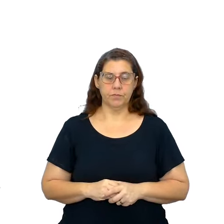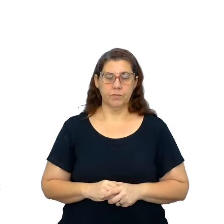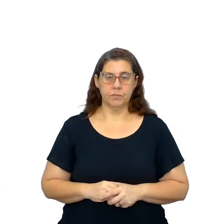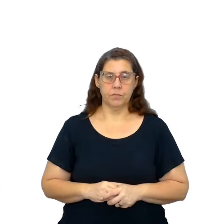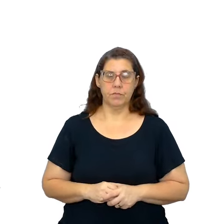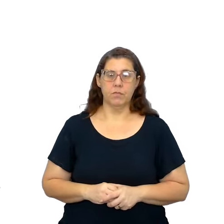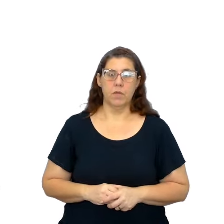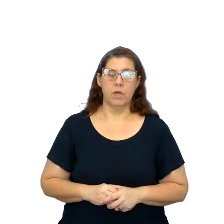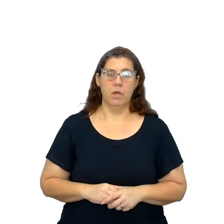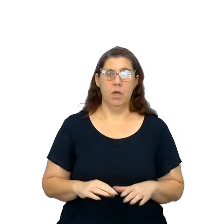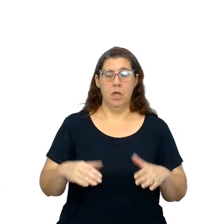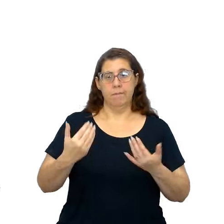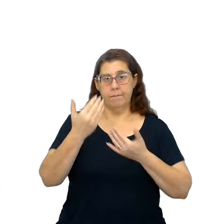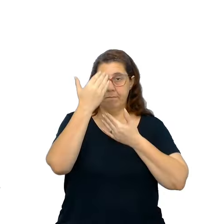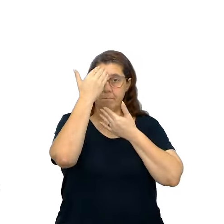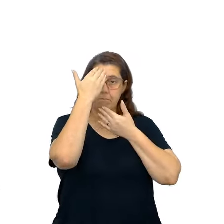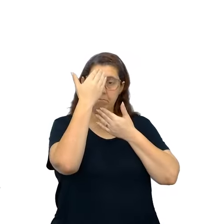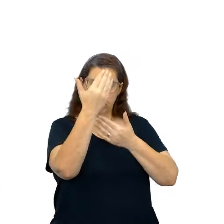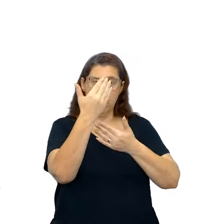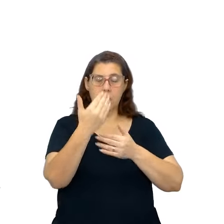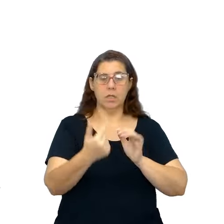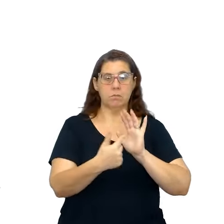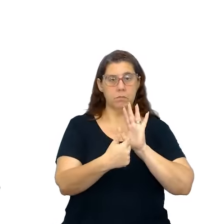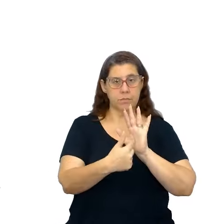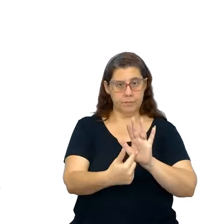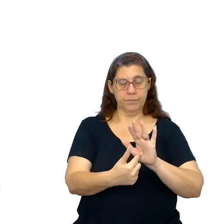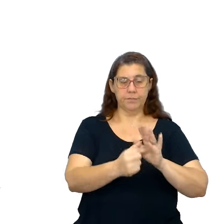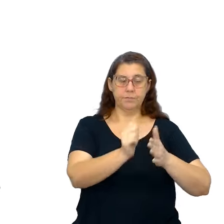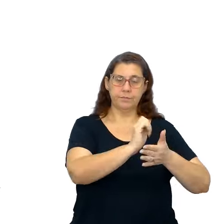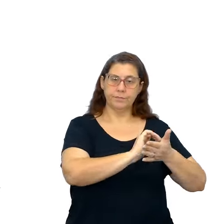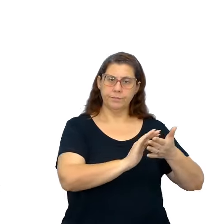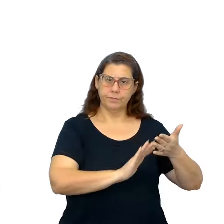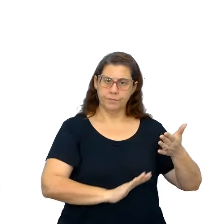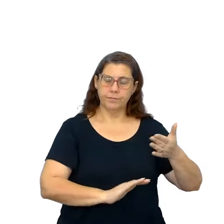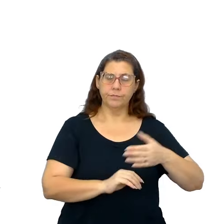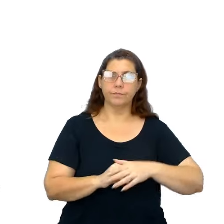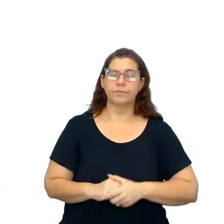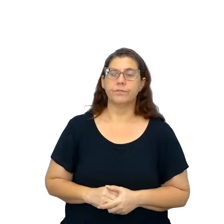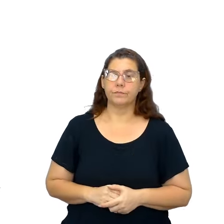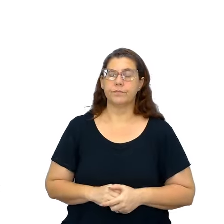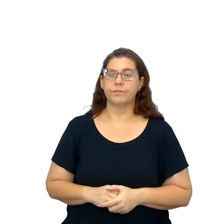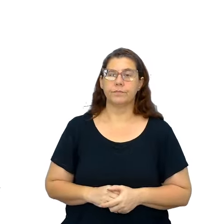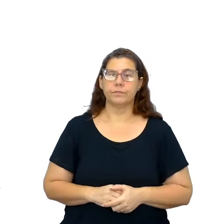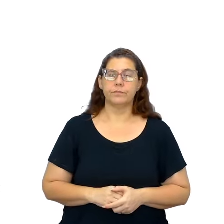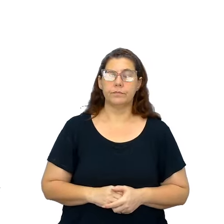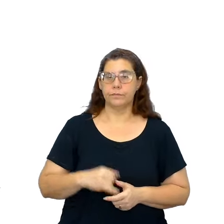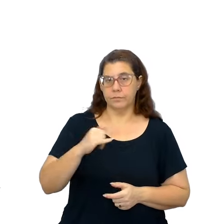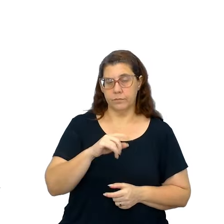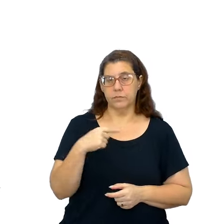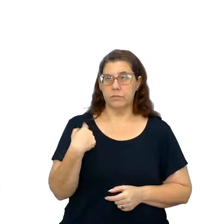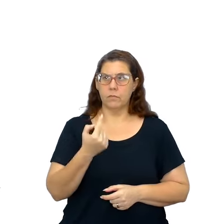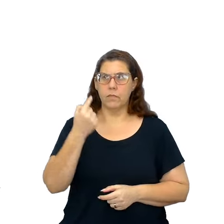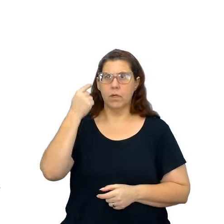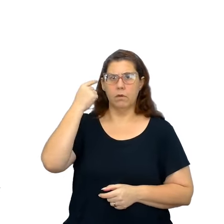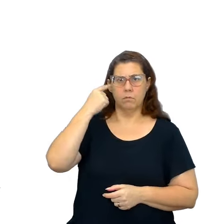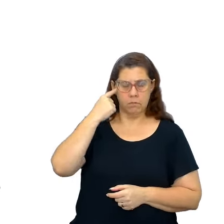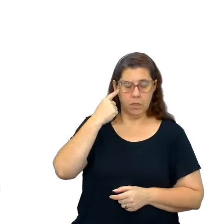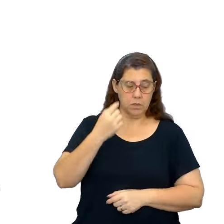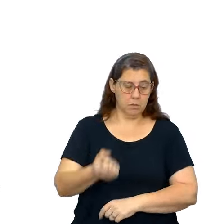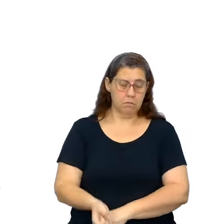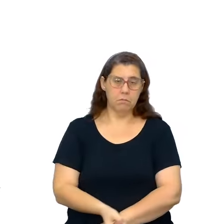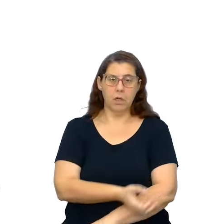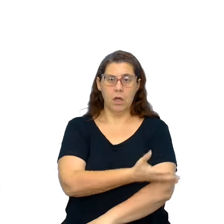Fábio, obrigado aí pela apresentação da atividade, né? Uma vez que a gente tem em mente que as